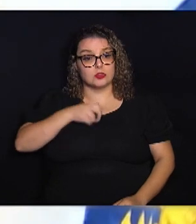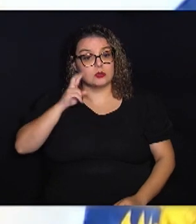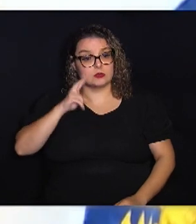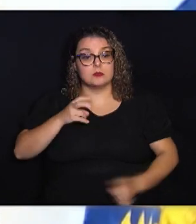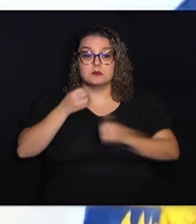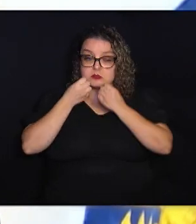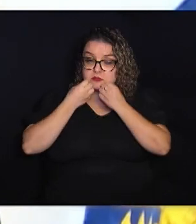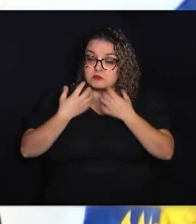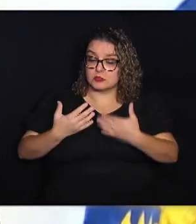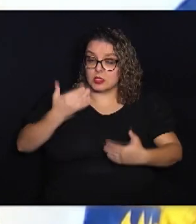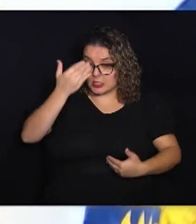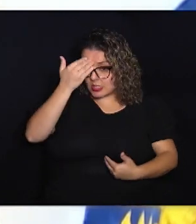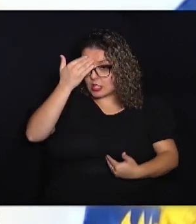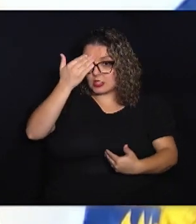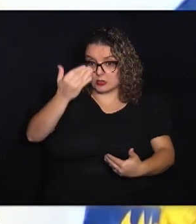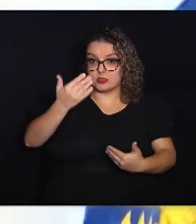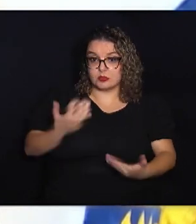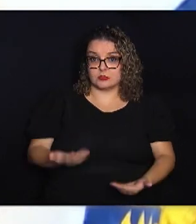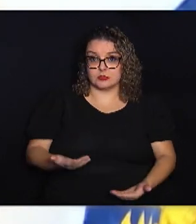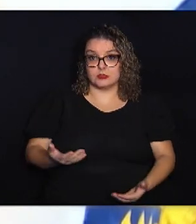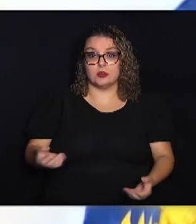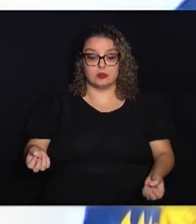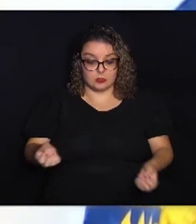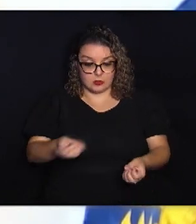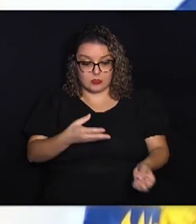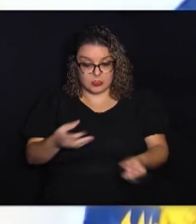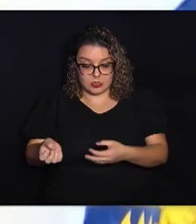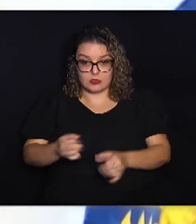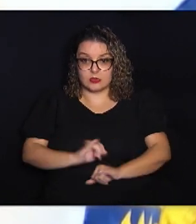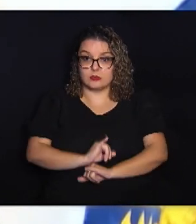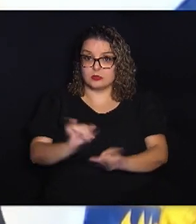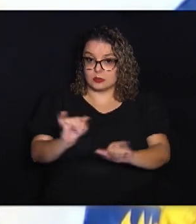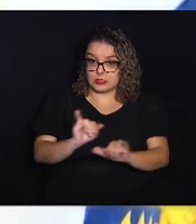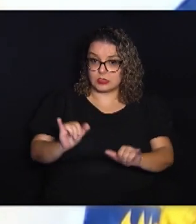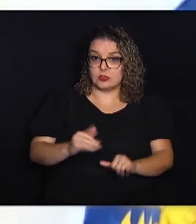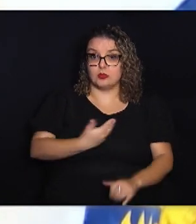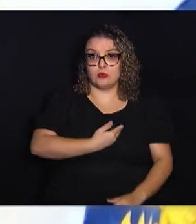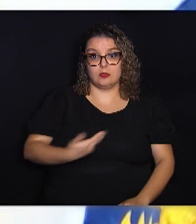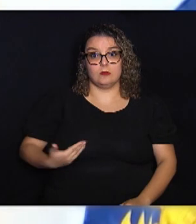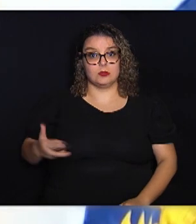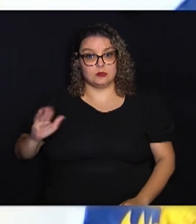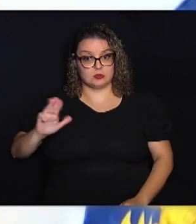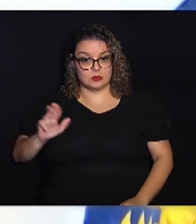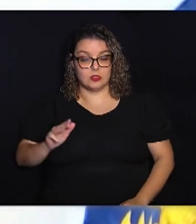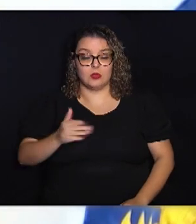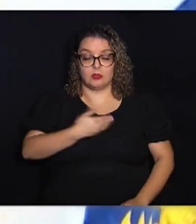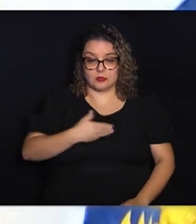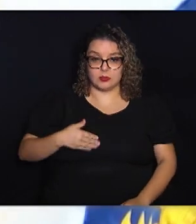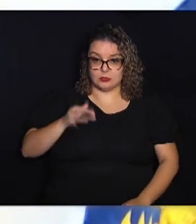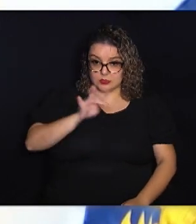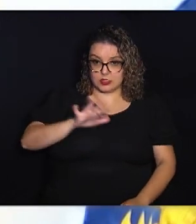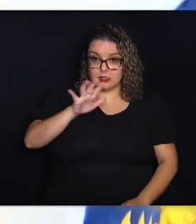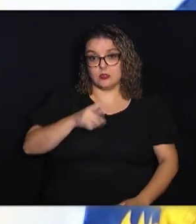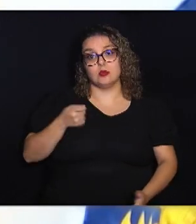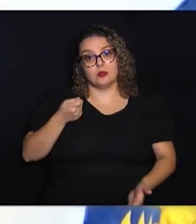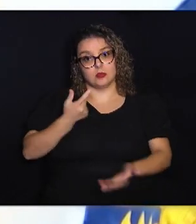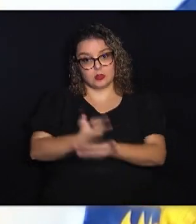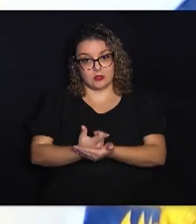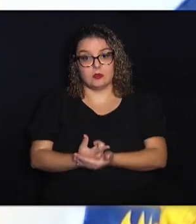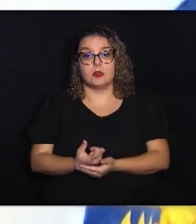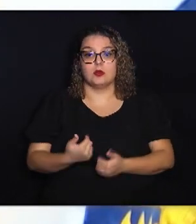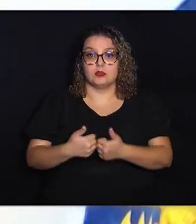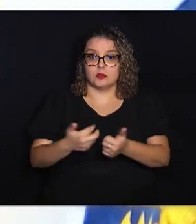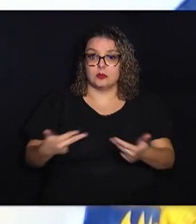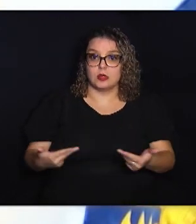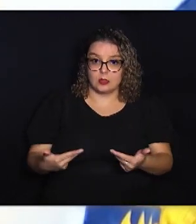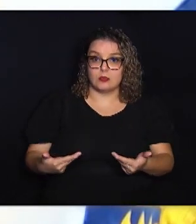fica muito grato com essa notícia de que o governo federal, o governo Lula, está disponibilizando recursos para a aquisição de novos ônibus. A gente